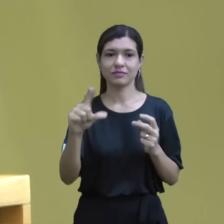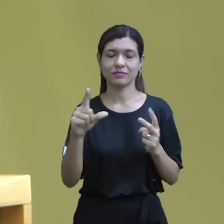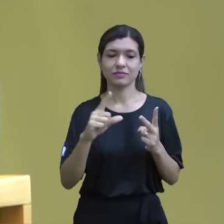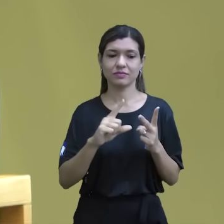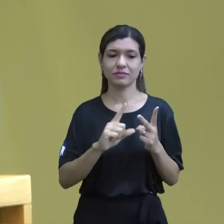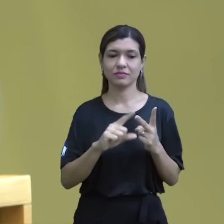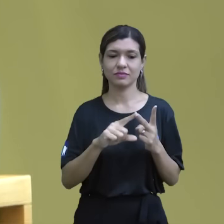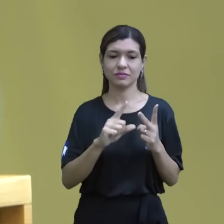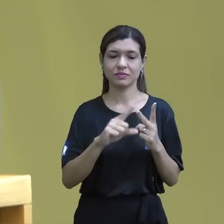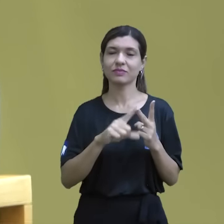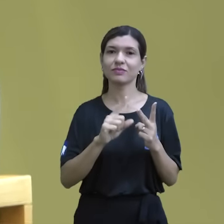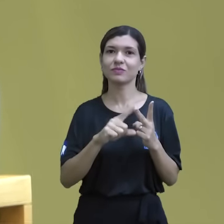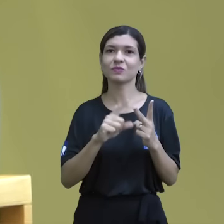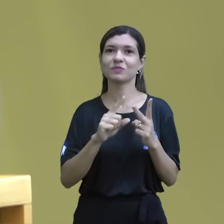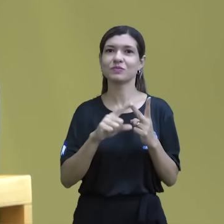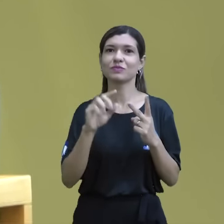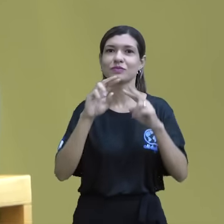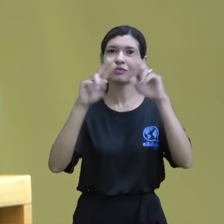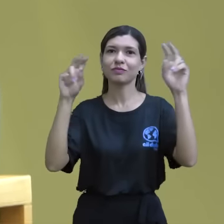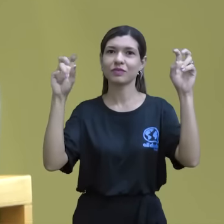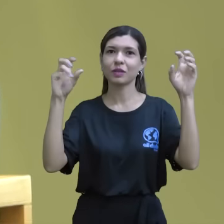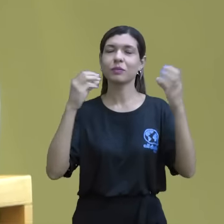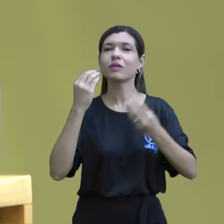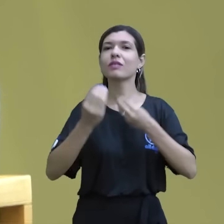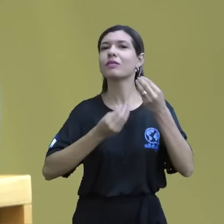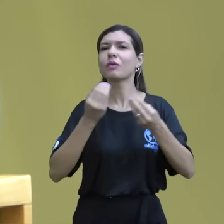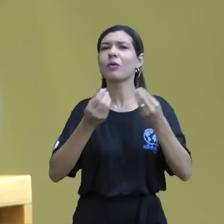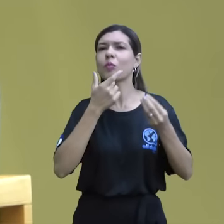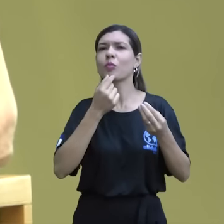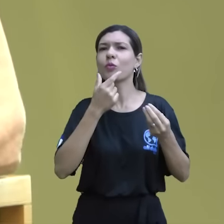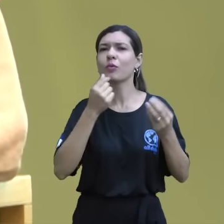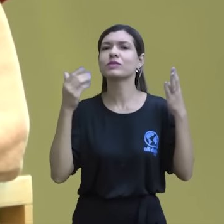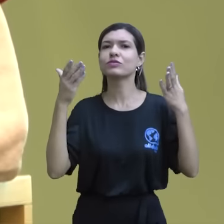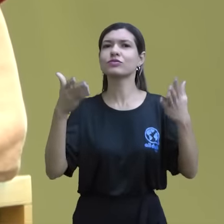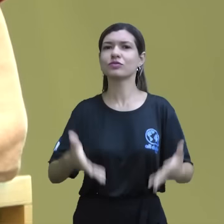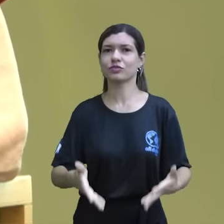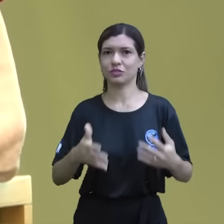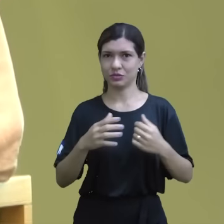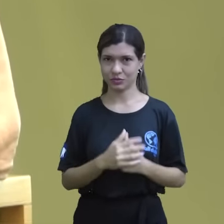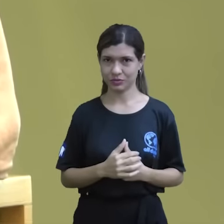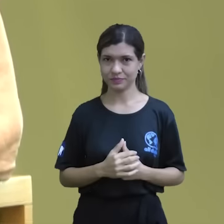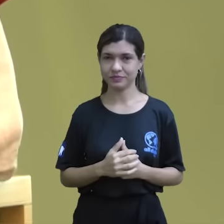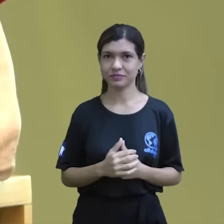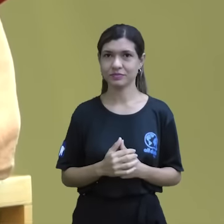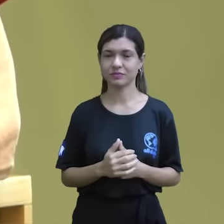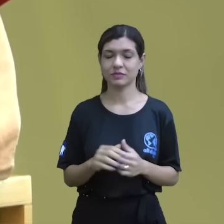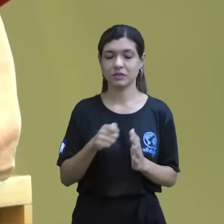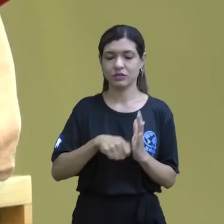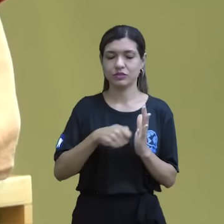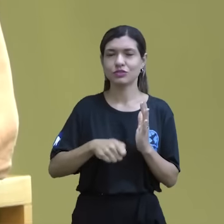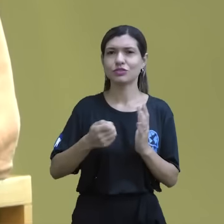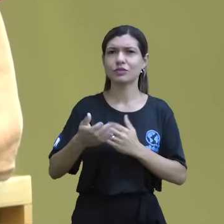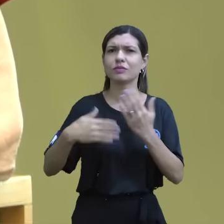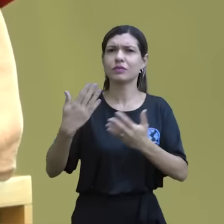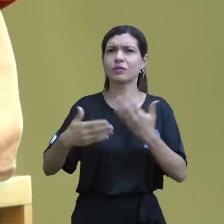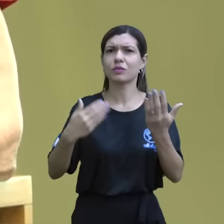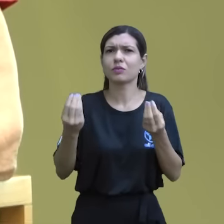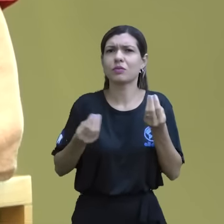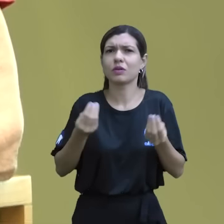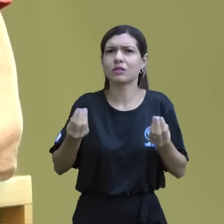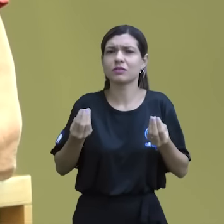ele sai dessa reclusão no hospício. E é a história de um rapaz do interior